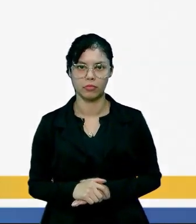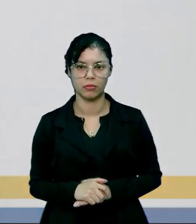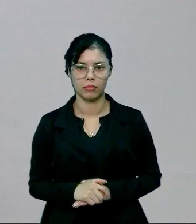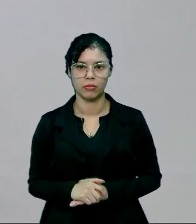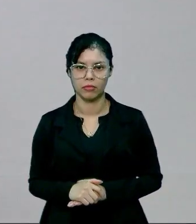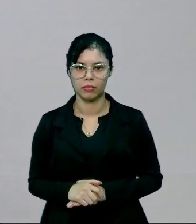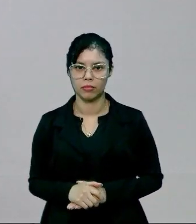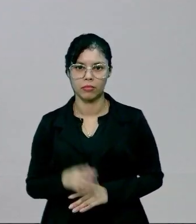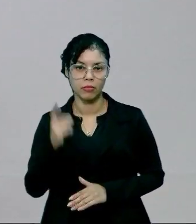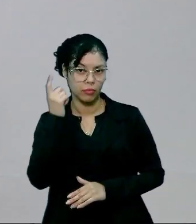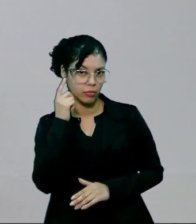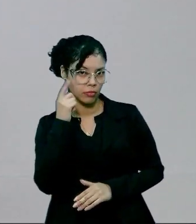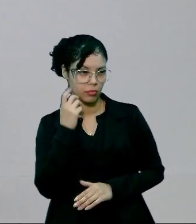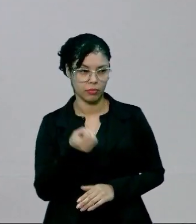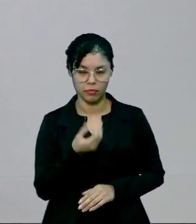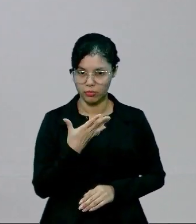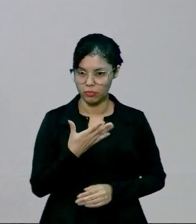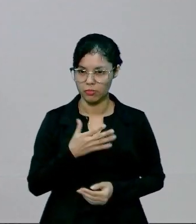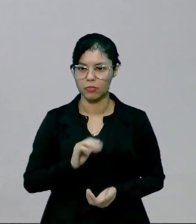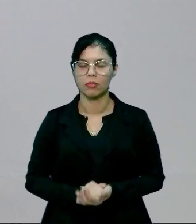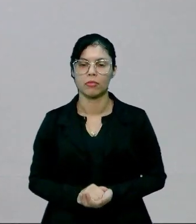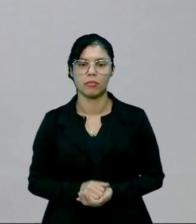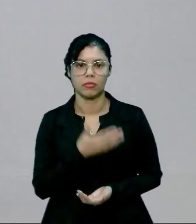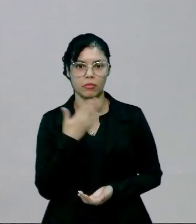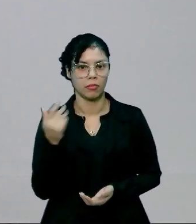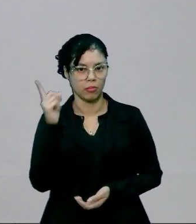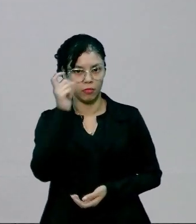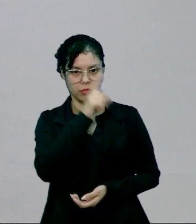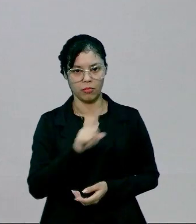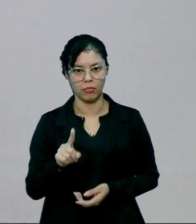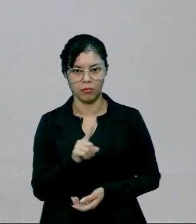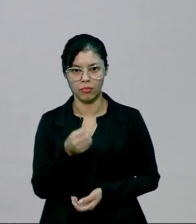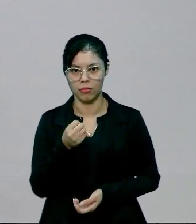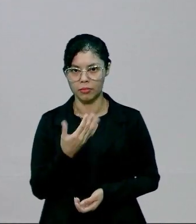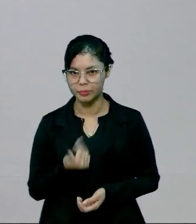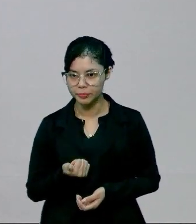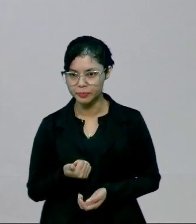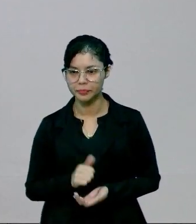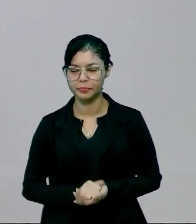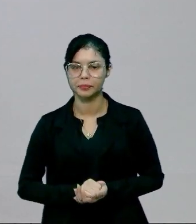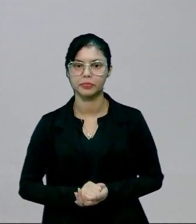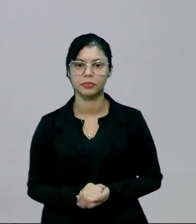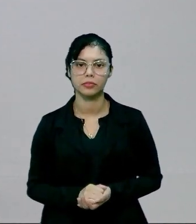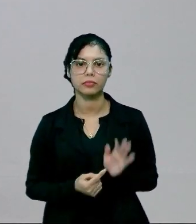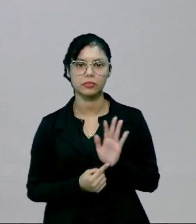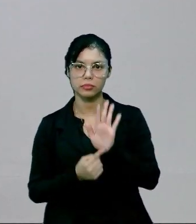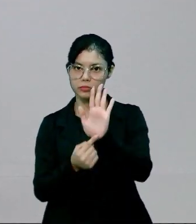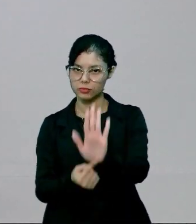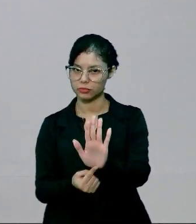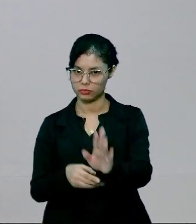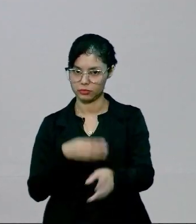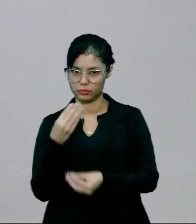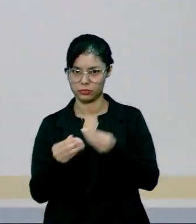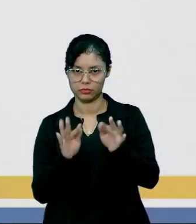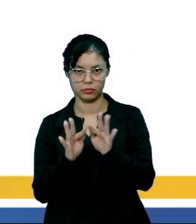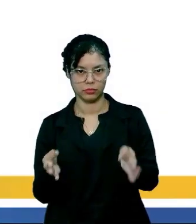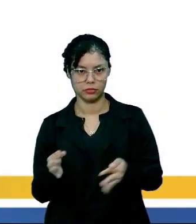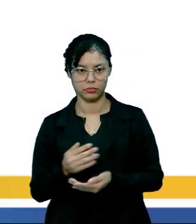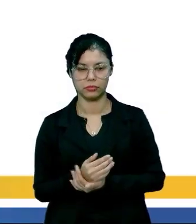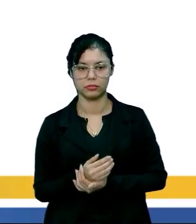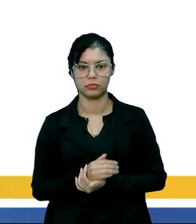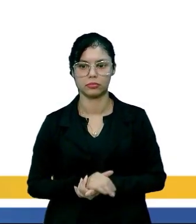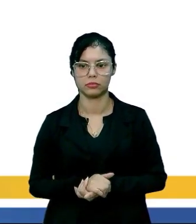Mas se a gente pensar bem, pessoal, não é tão difícil, tá bom? Vou mostrar para vocês como é bem